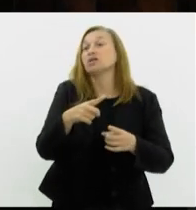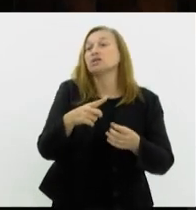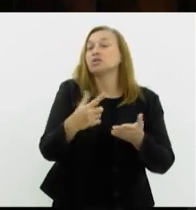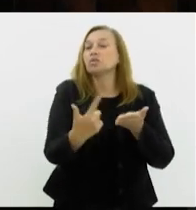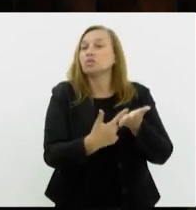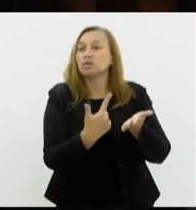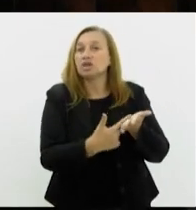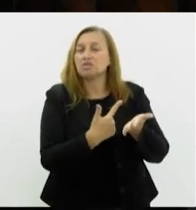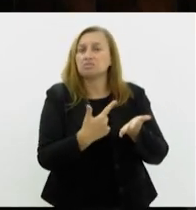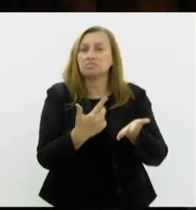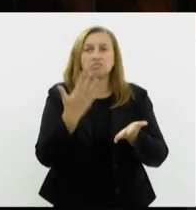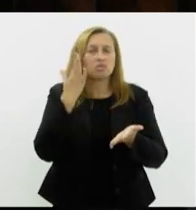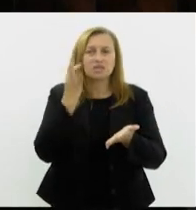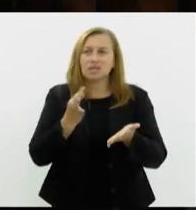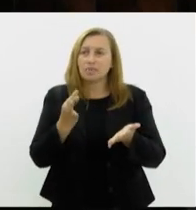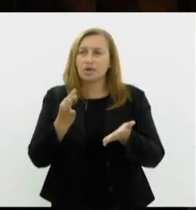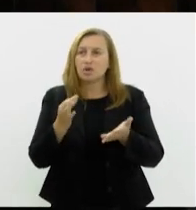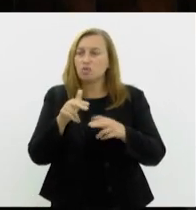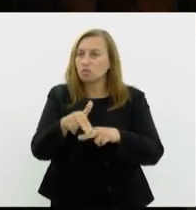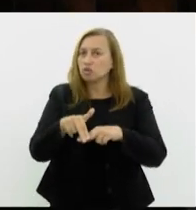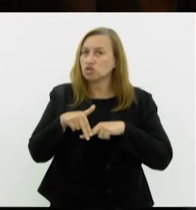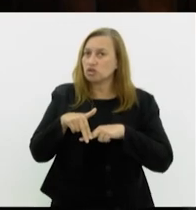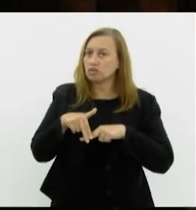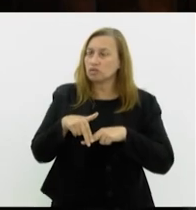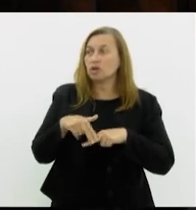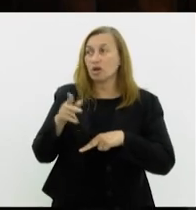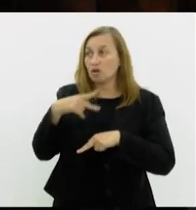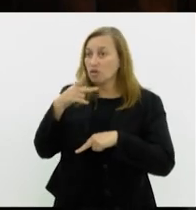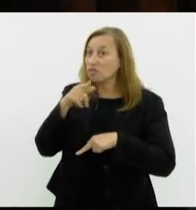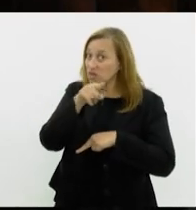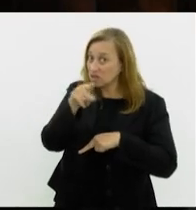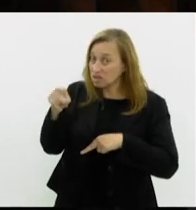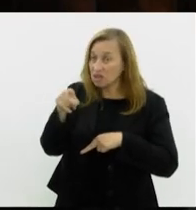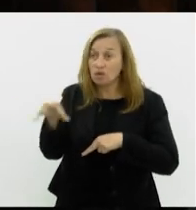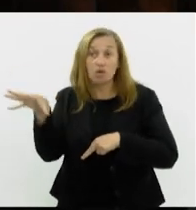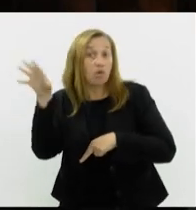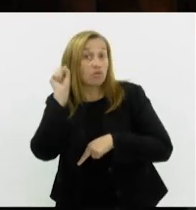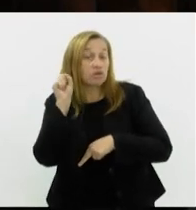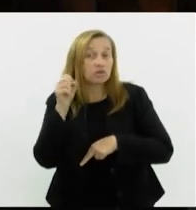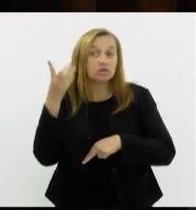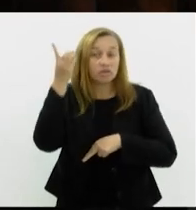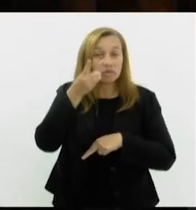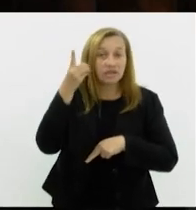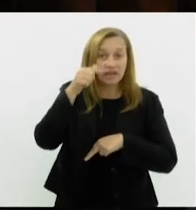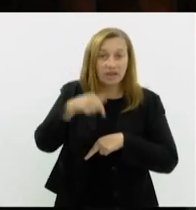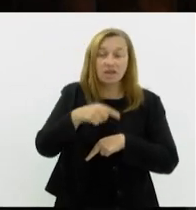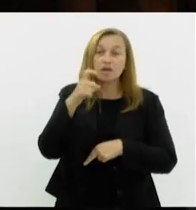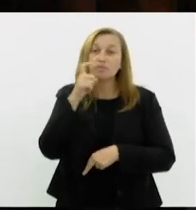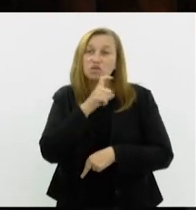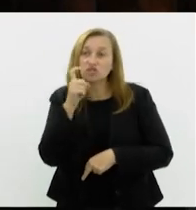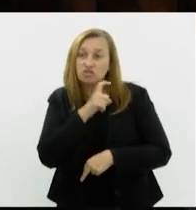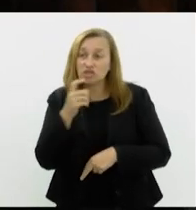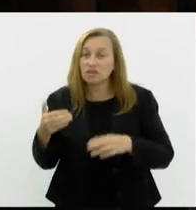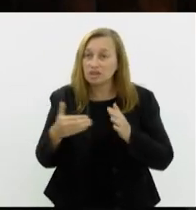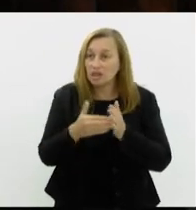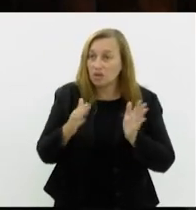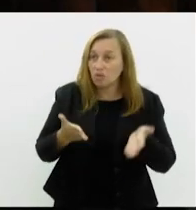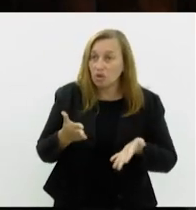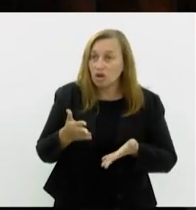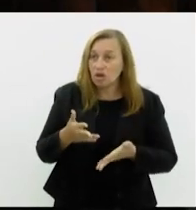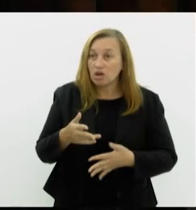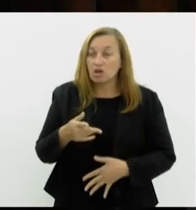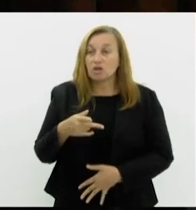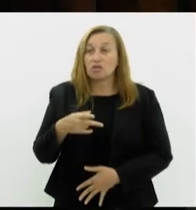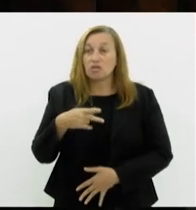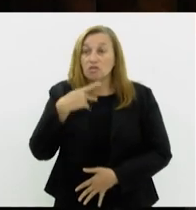motivos. Atenção, destaco, você que acabou de ouvir o deputado aqui mentindo, até agora eu não